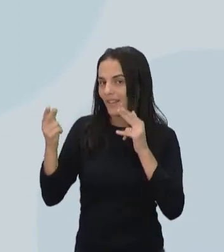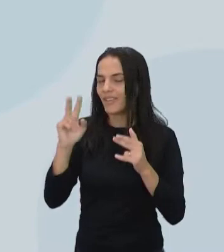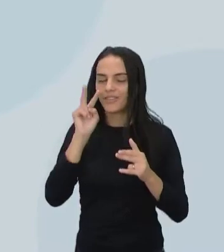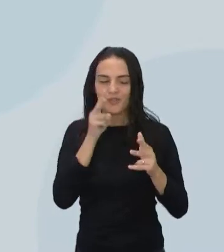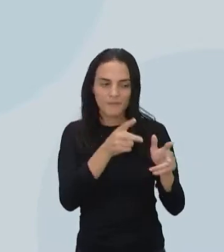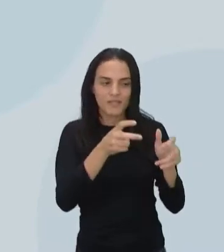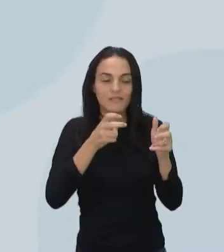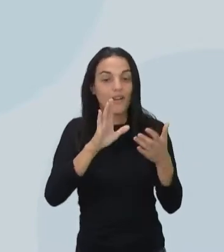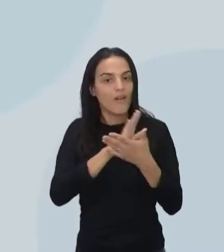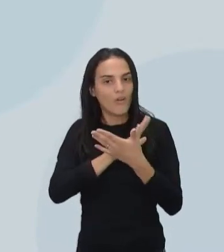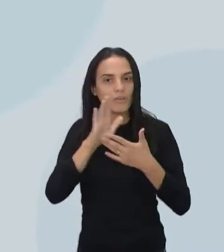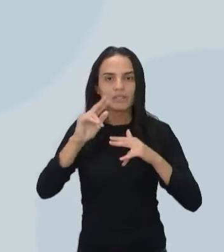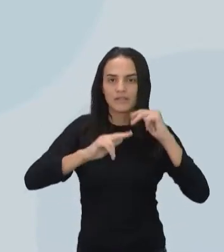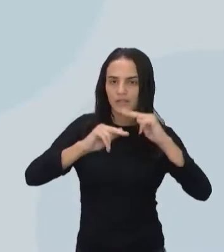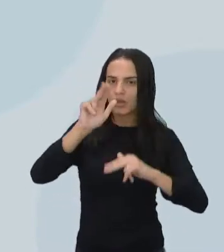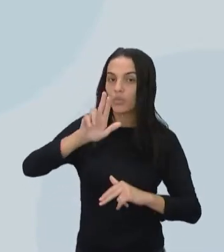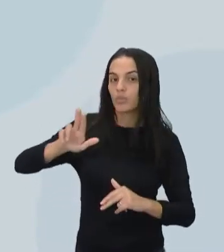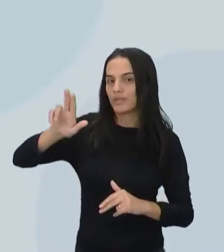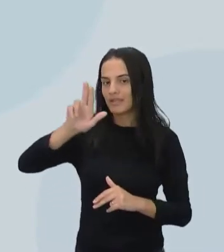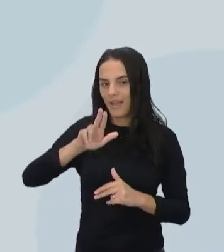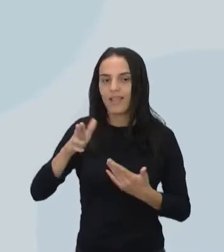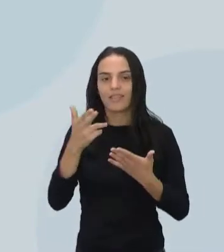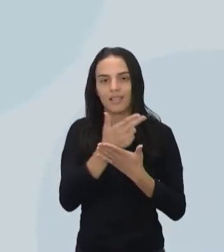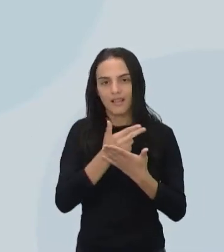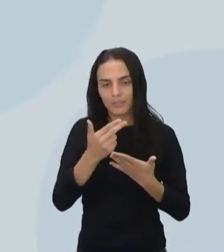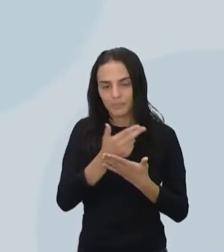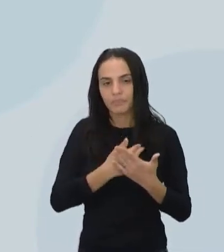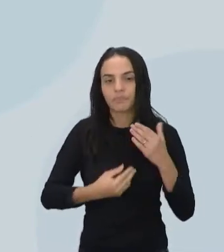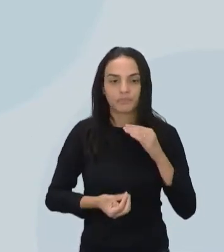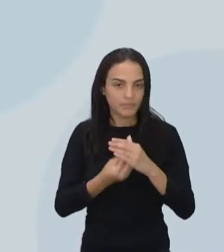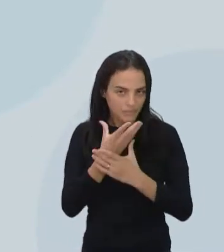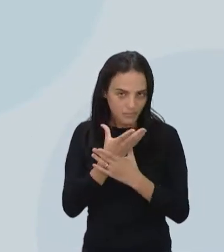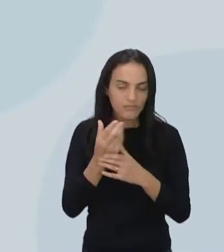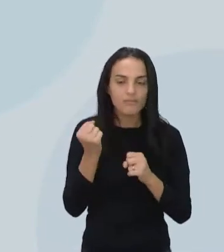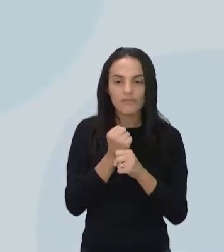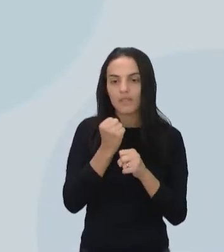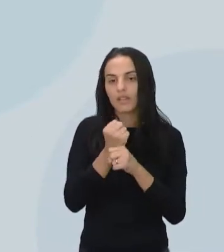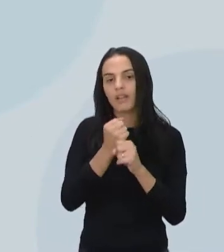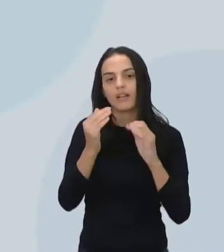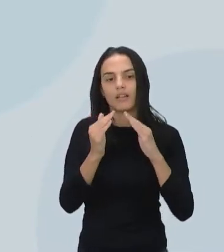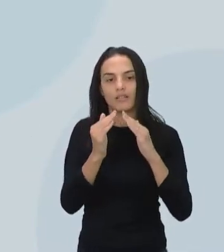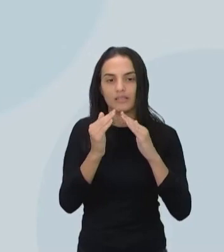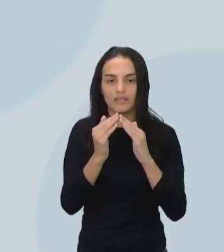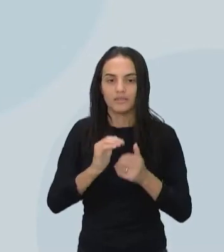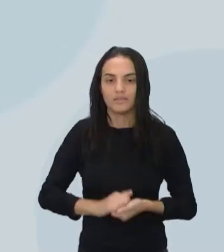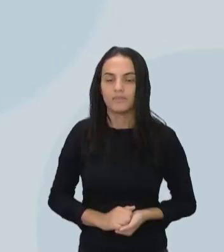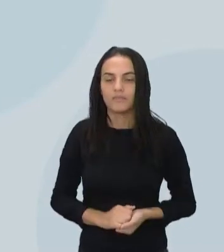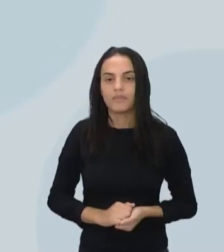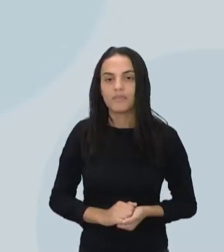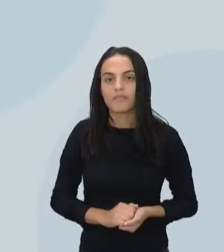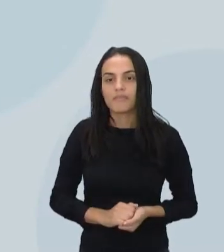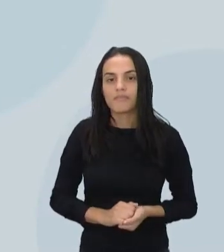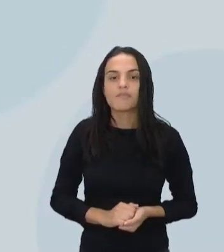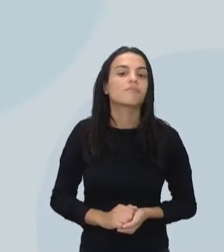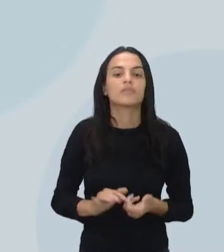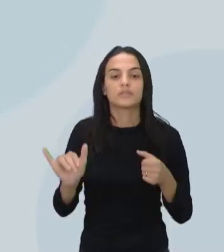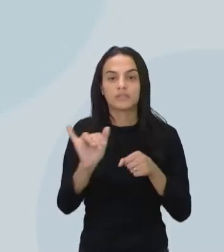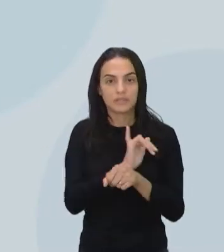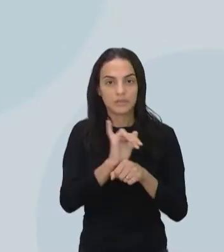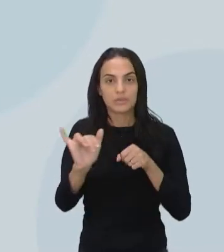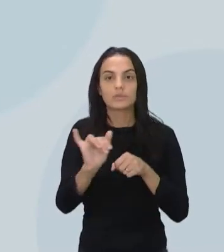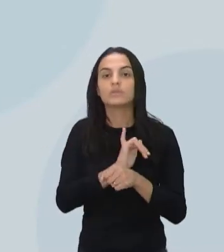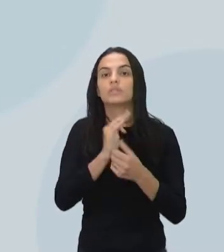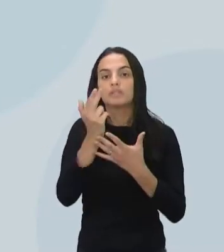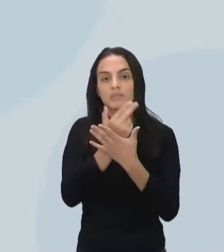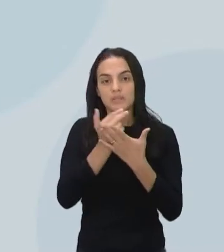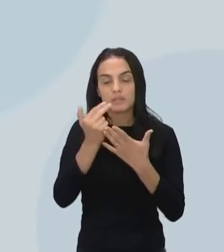foram utilizados na construção dessa residência. Então, os recursos materiais que a